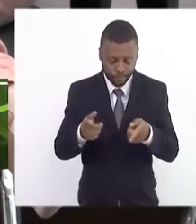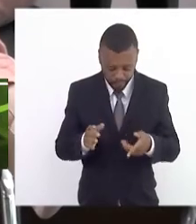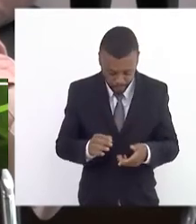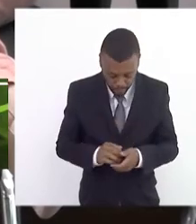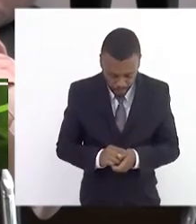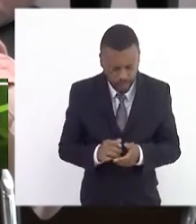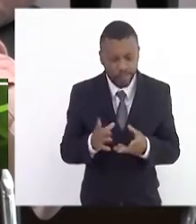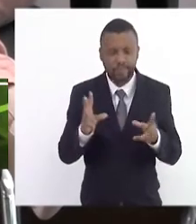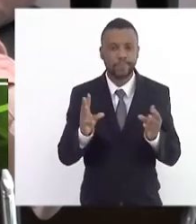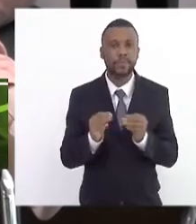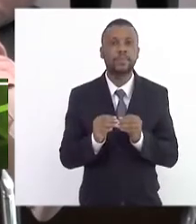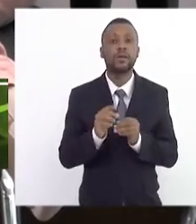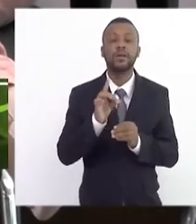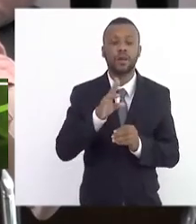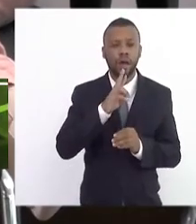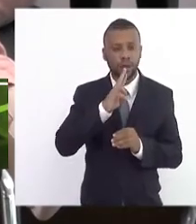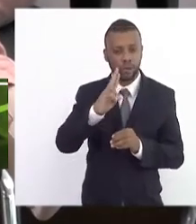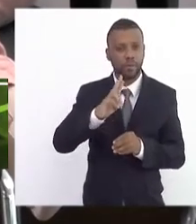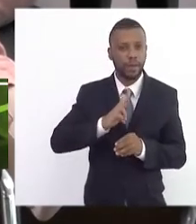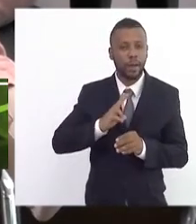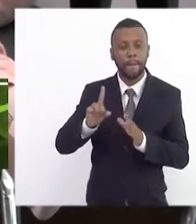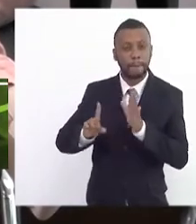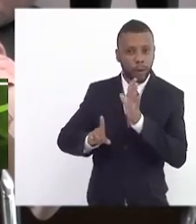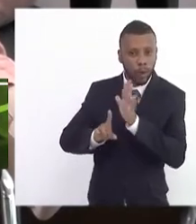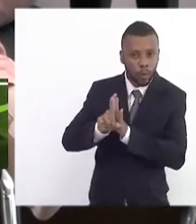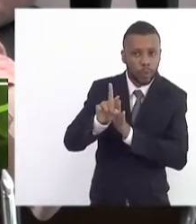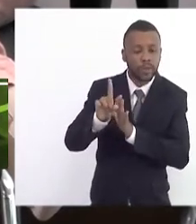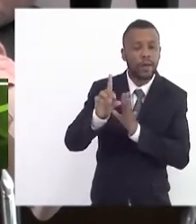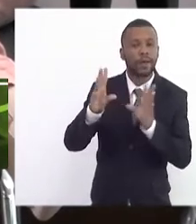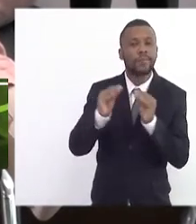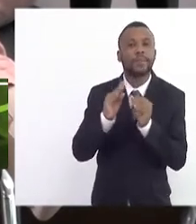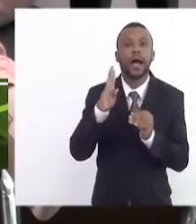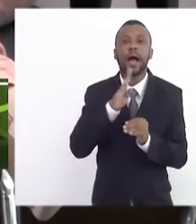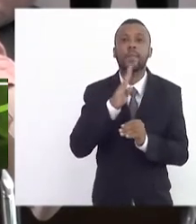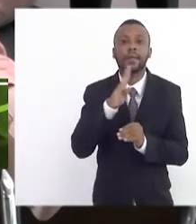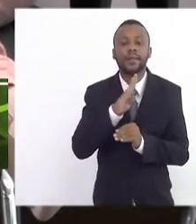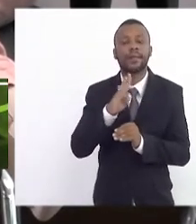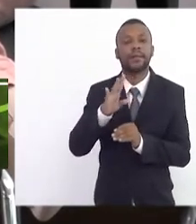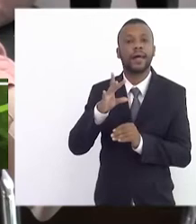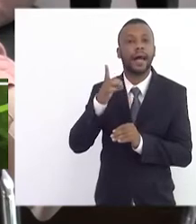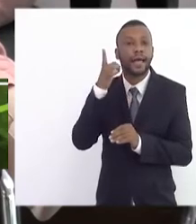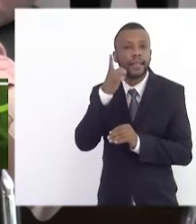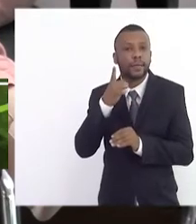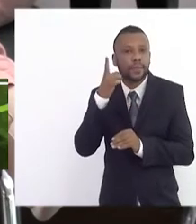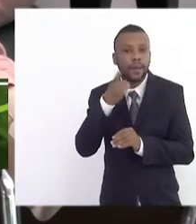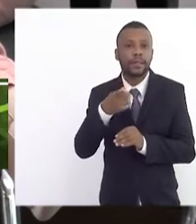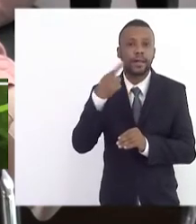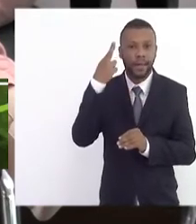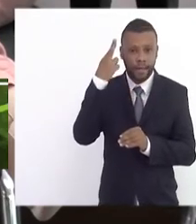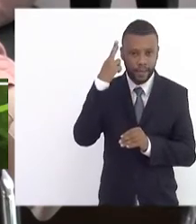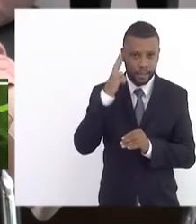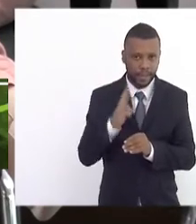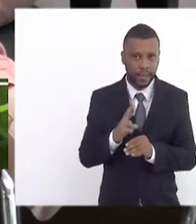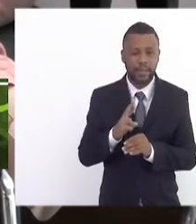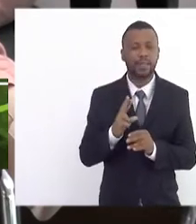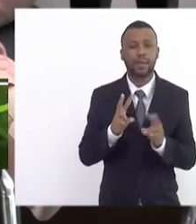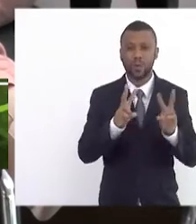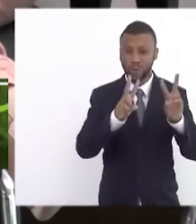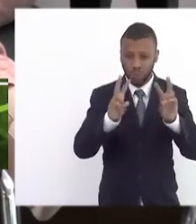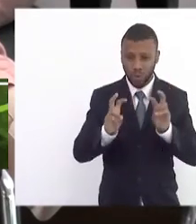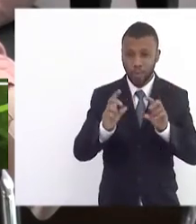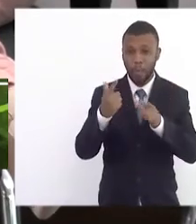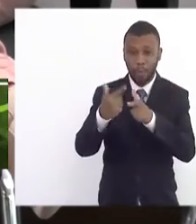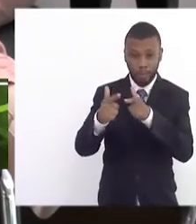E é isso. Só respondendo a pergunta rapidamente da doutora, da deputada Renata... a questão do